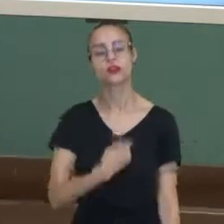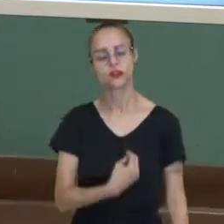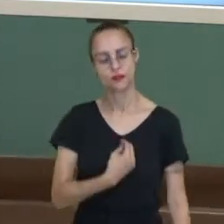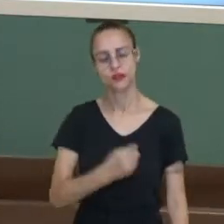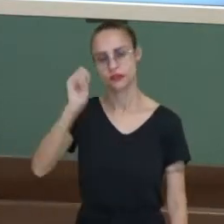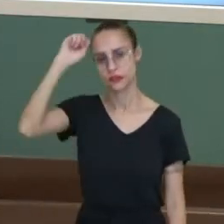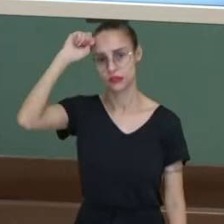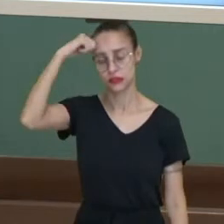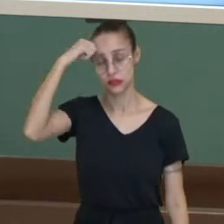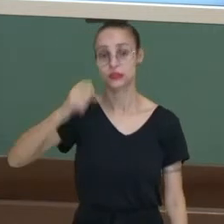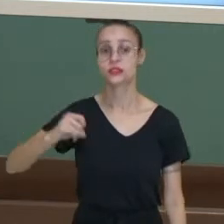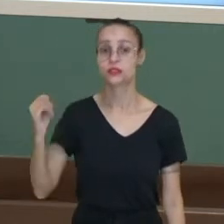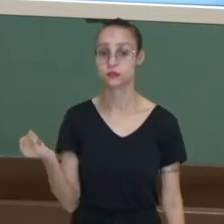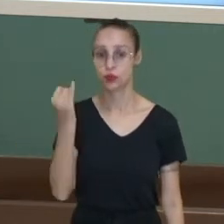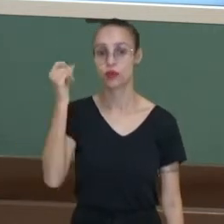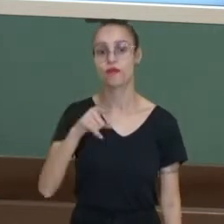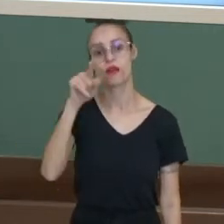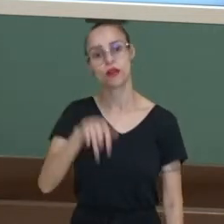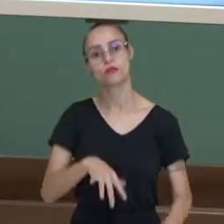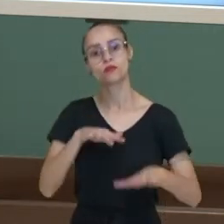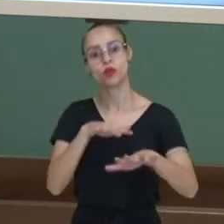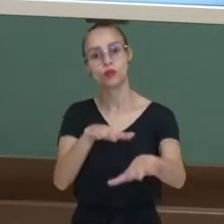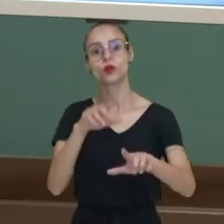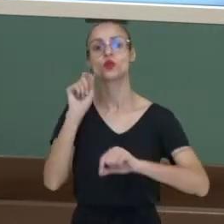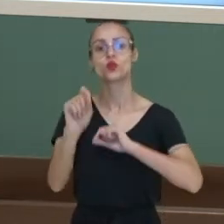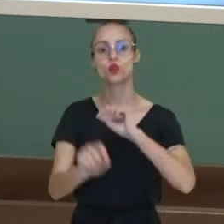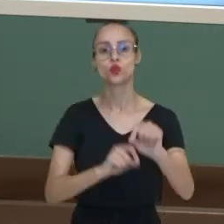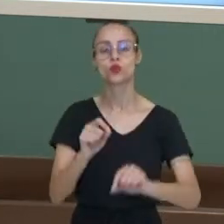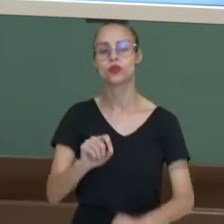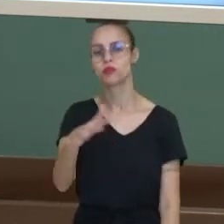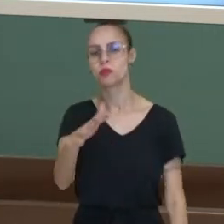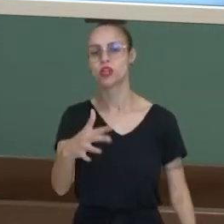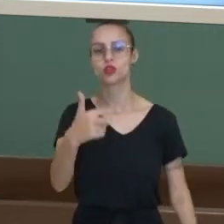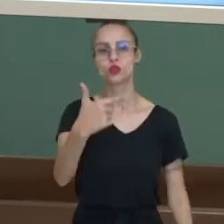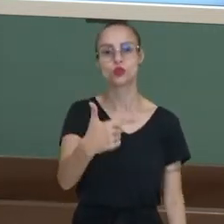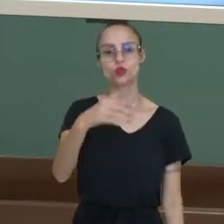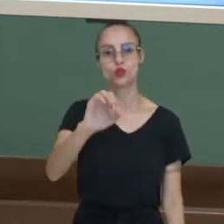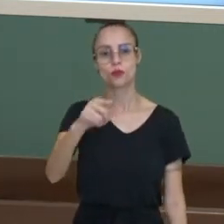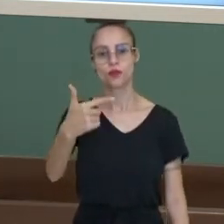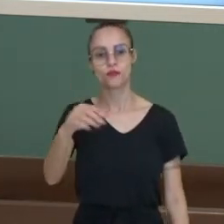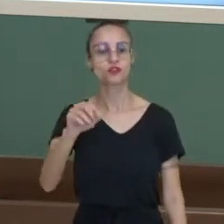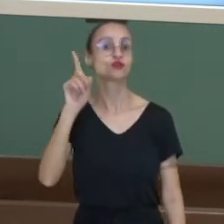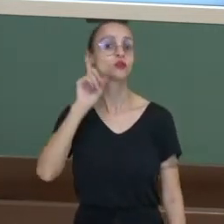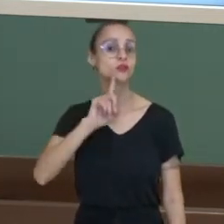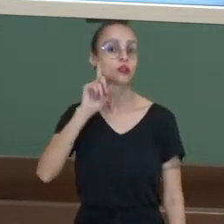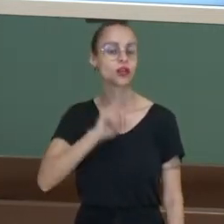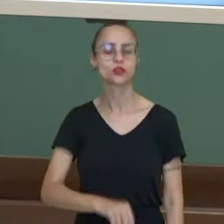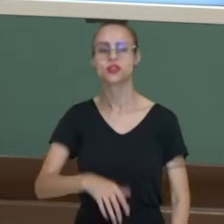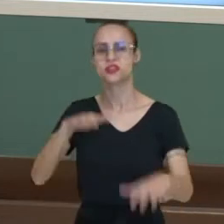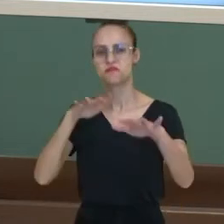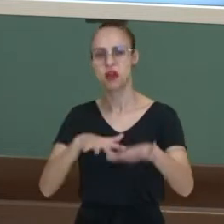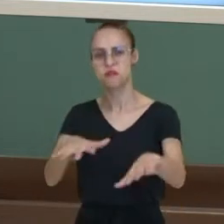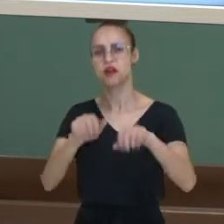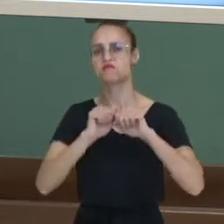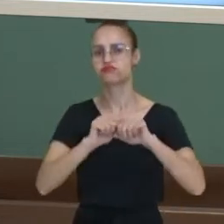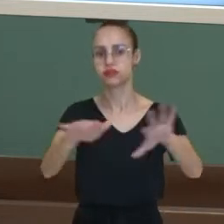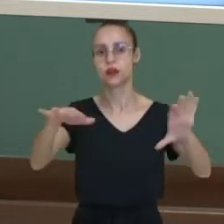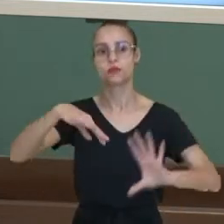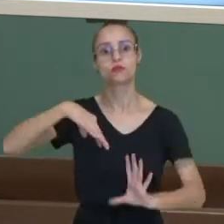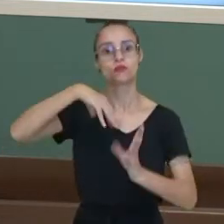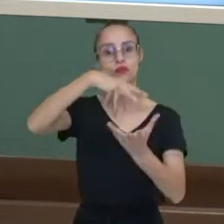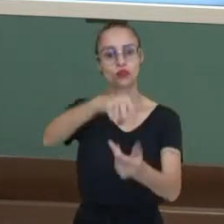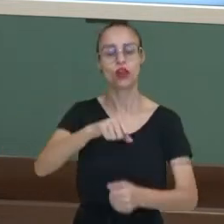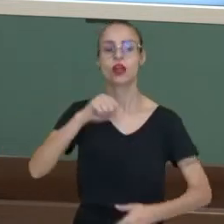Negras Importam, né? Um movimento que a partir de meados de 2020 nos Estados Unidos ganhou projeção mundial